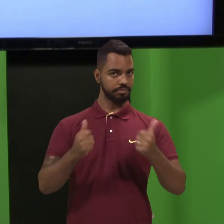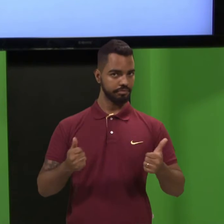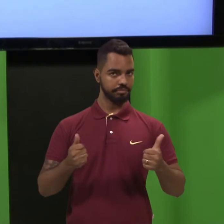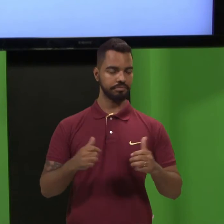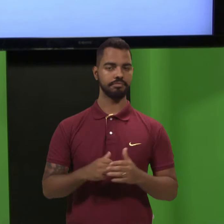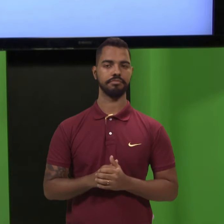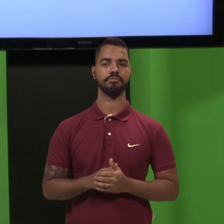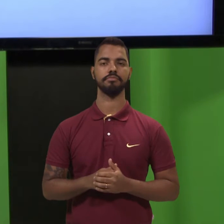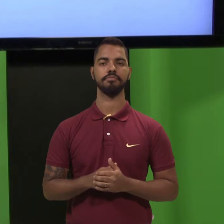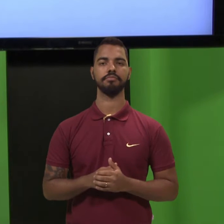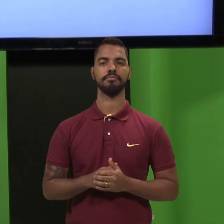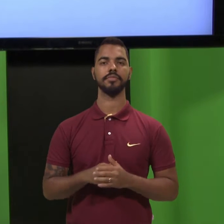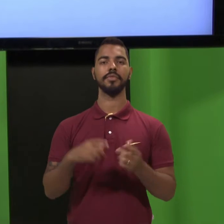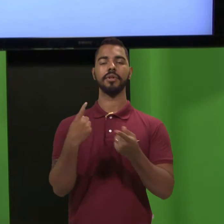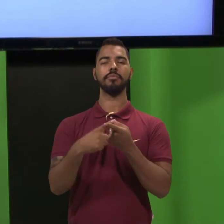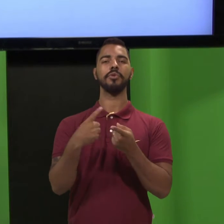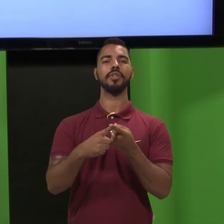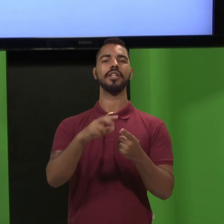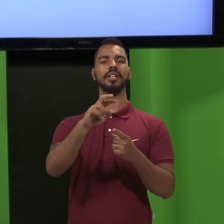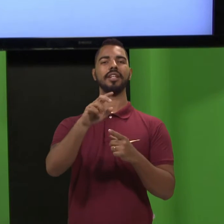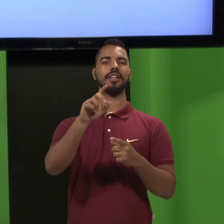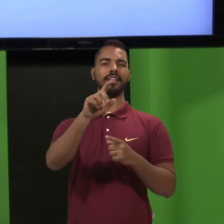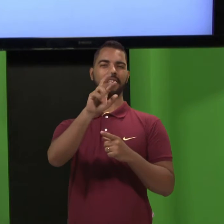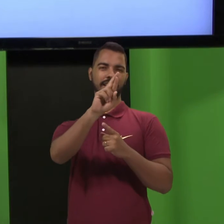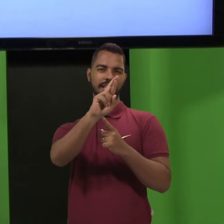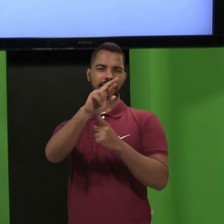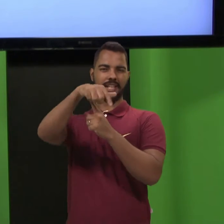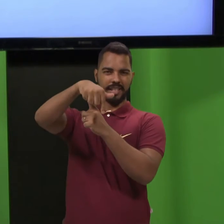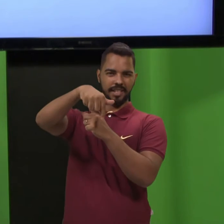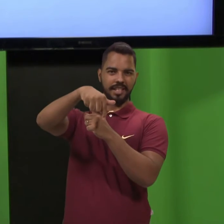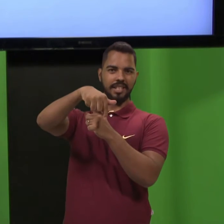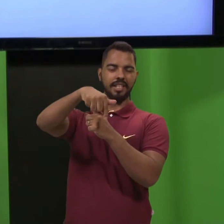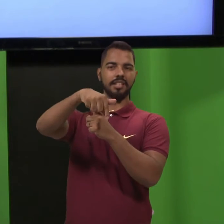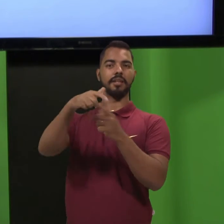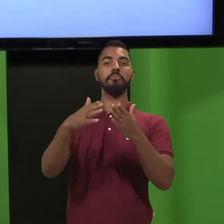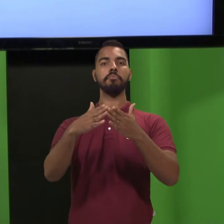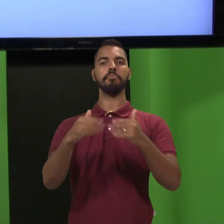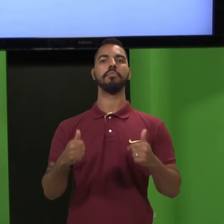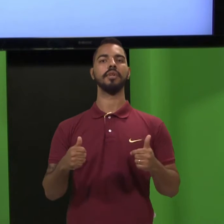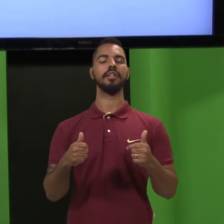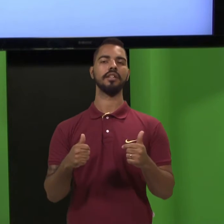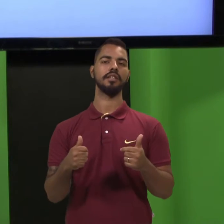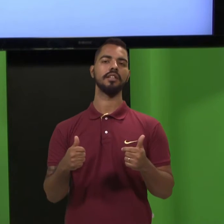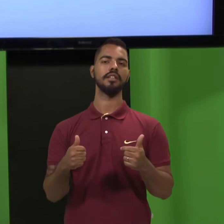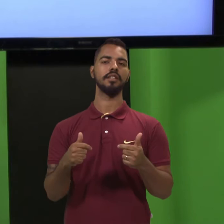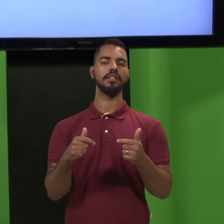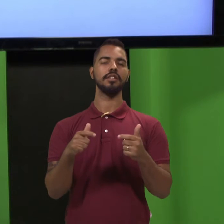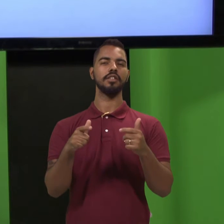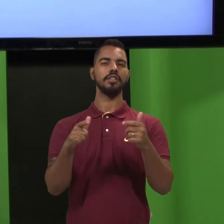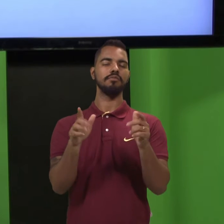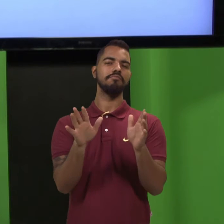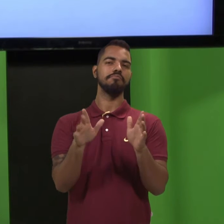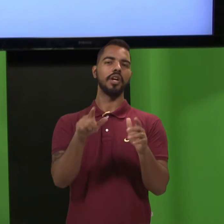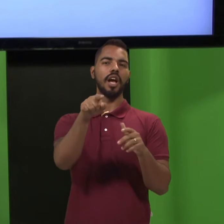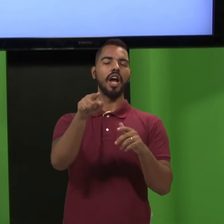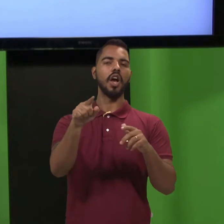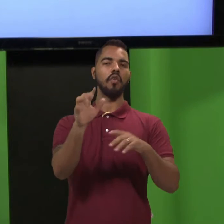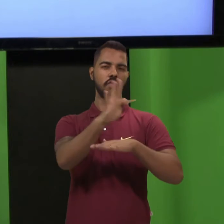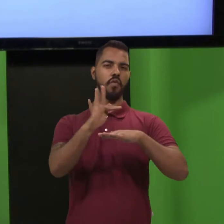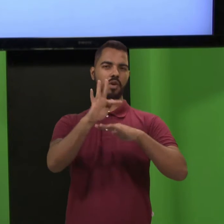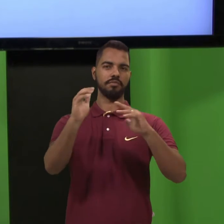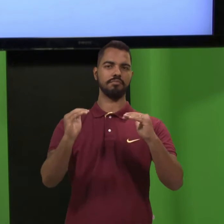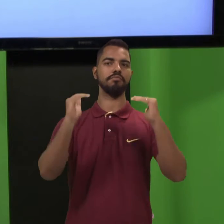solicitações formais, entende-se que seja utilizado para pedidos que tenham extrema importância e